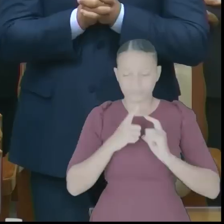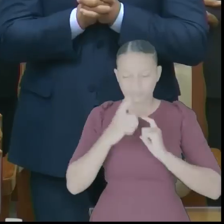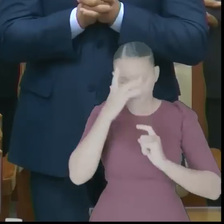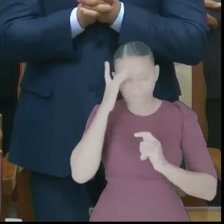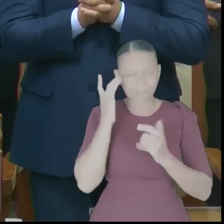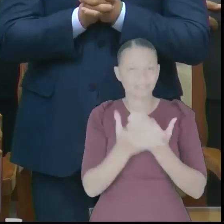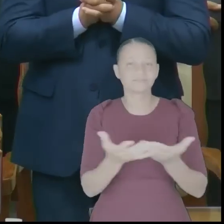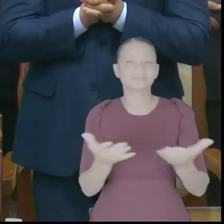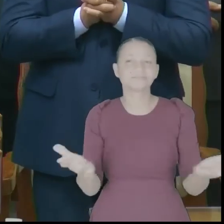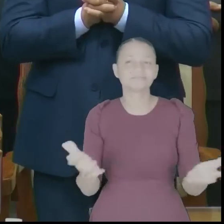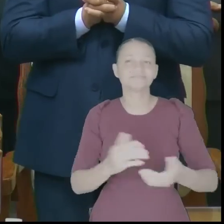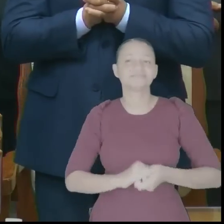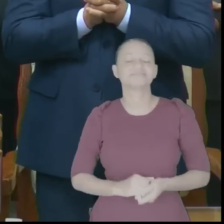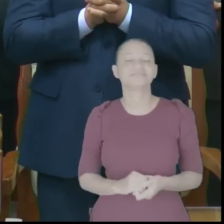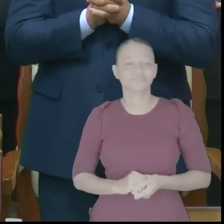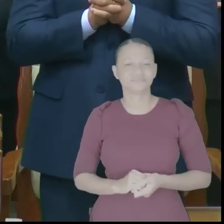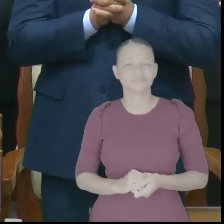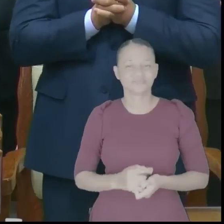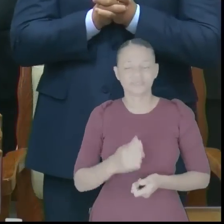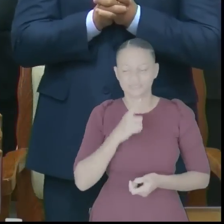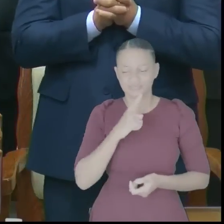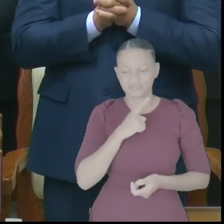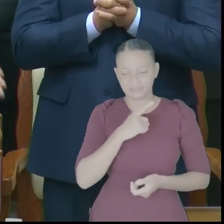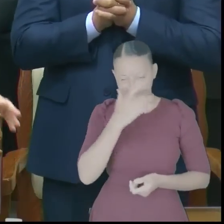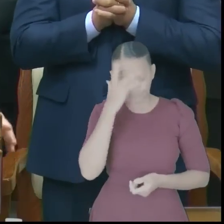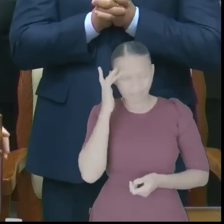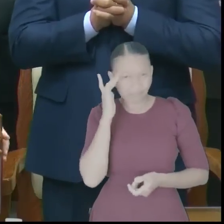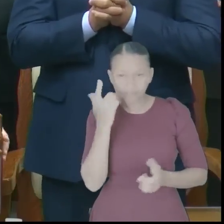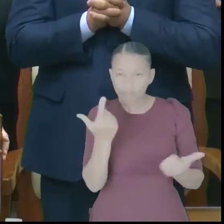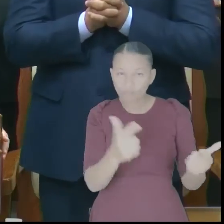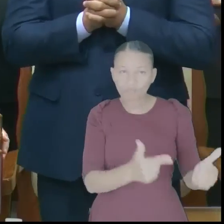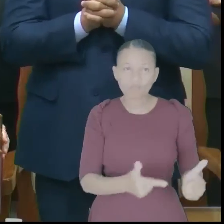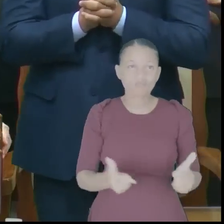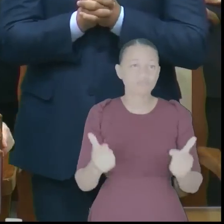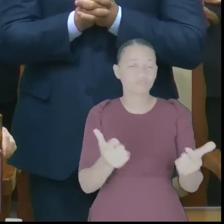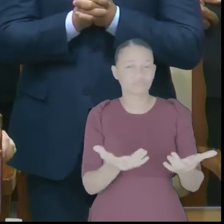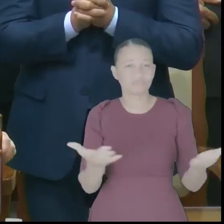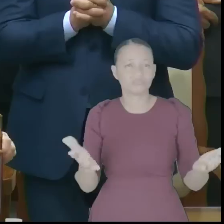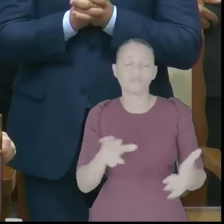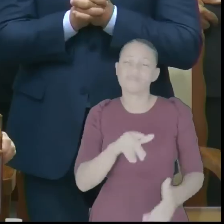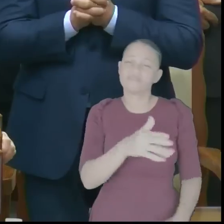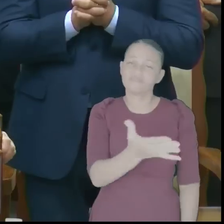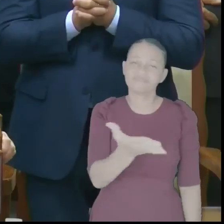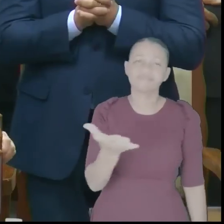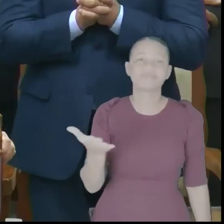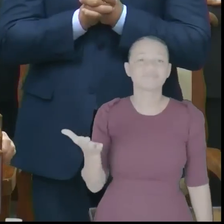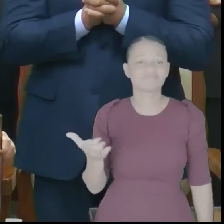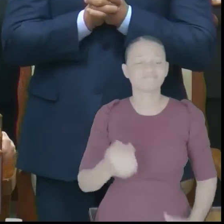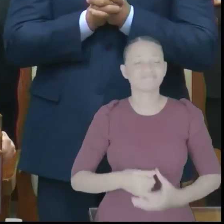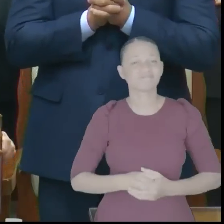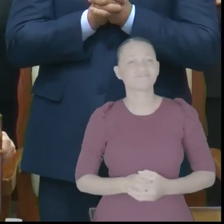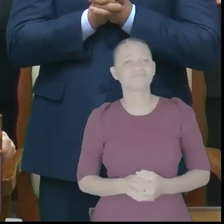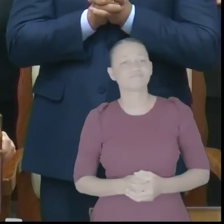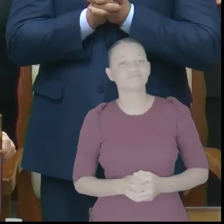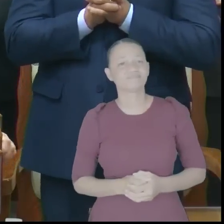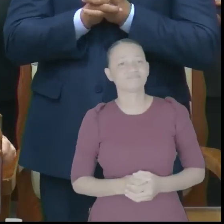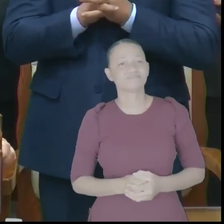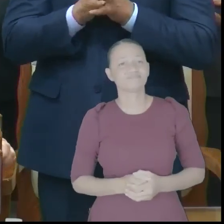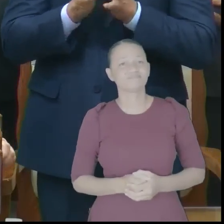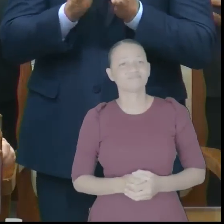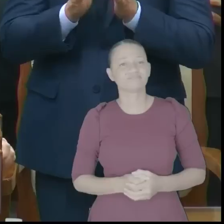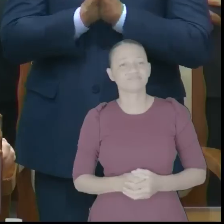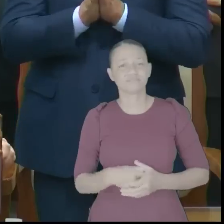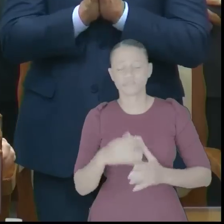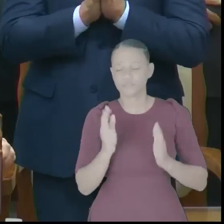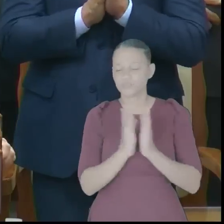Mais alguém? Há mais alguém para Jesus? Não há? Meus irmãos, eu não vou